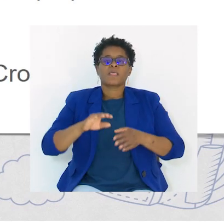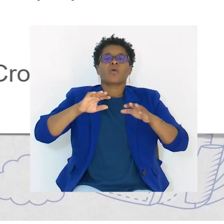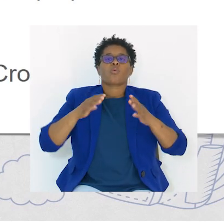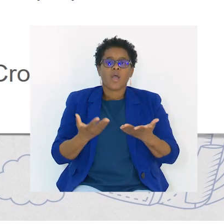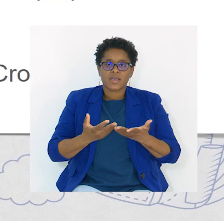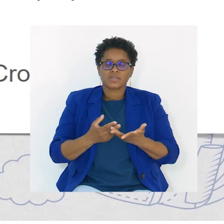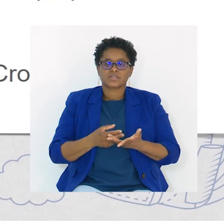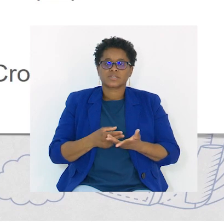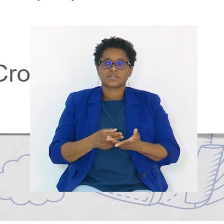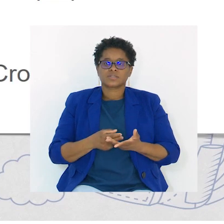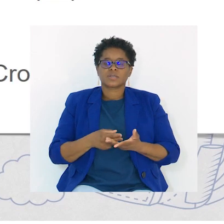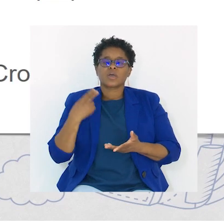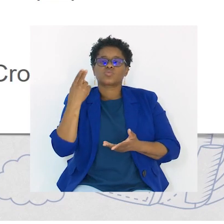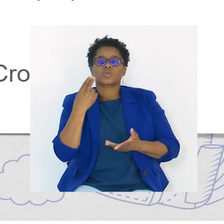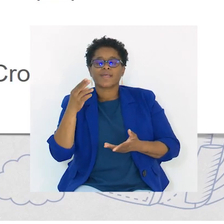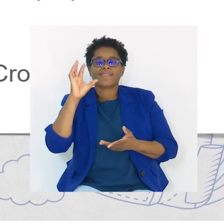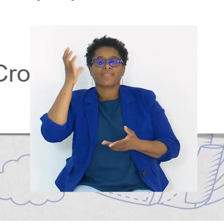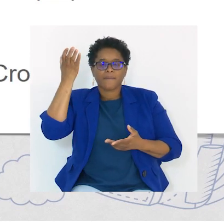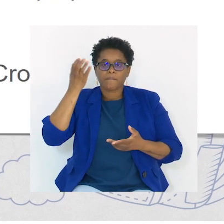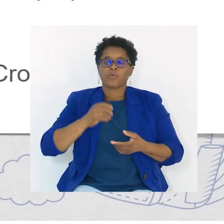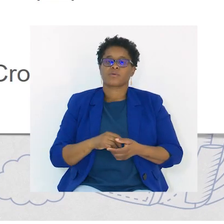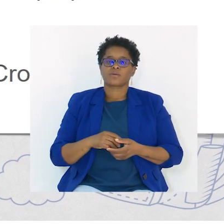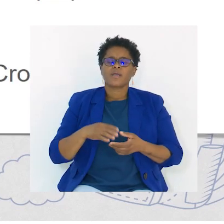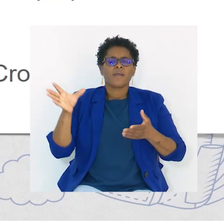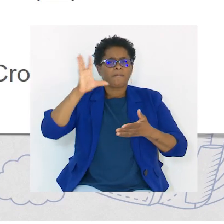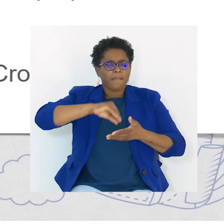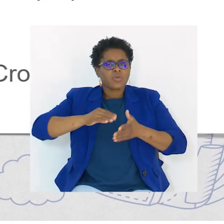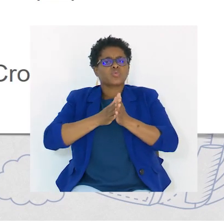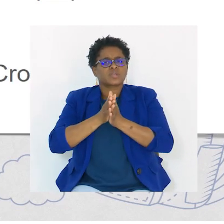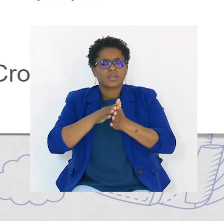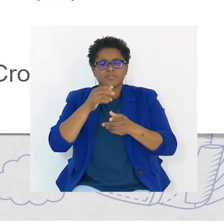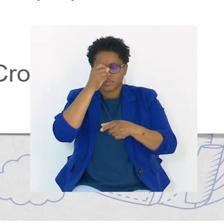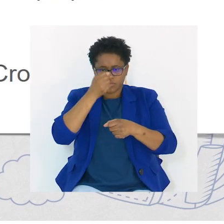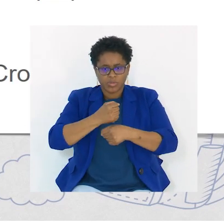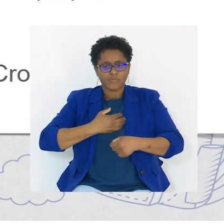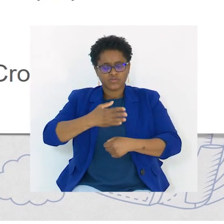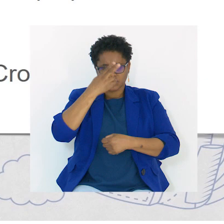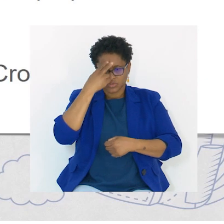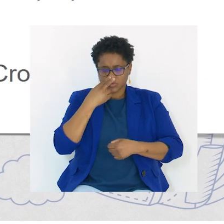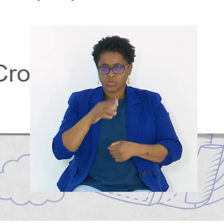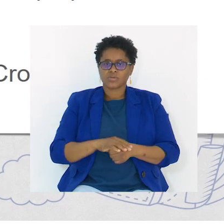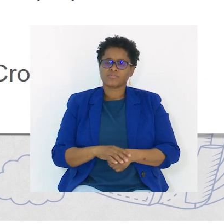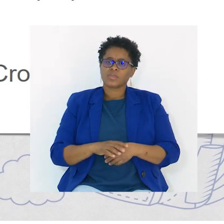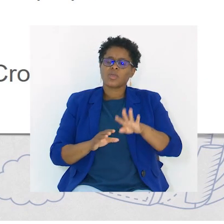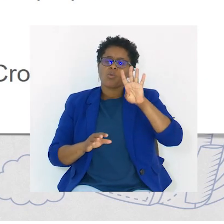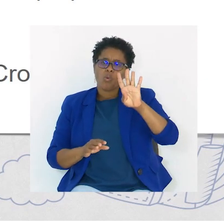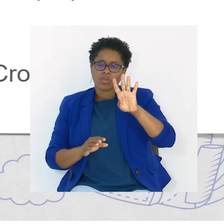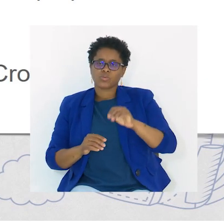Quais são as unidades do tempo mais utilizadas pelo historiador? 4.